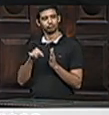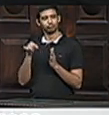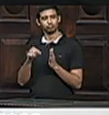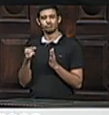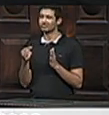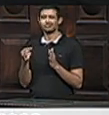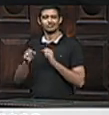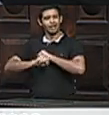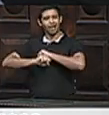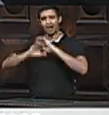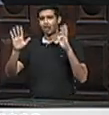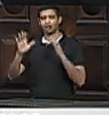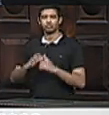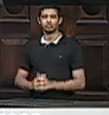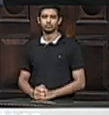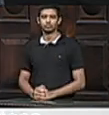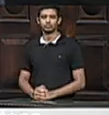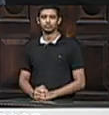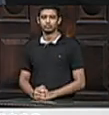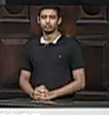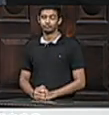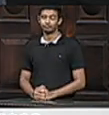Senhor presidente, favorável.